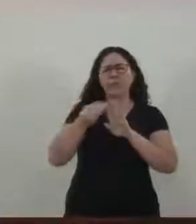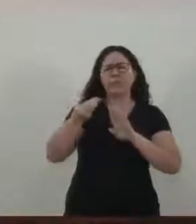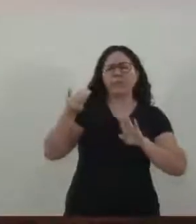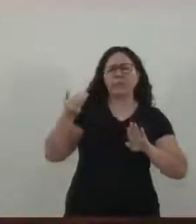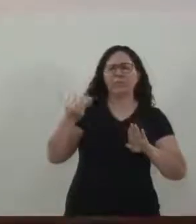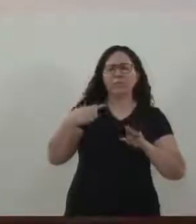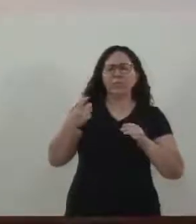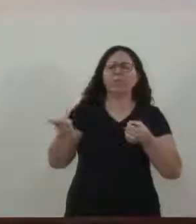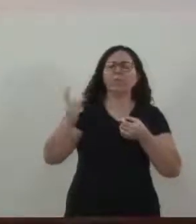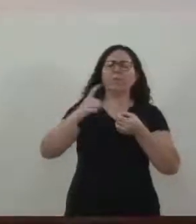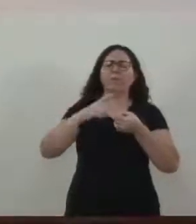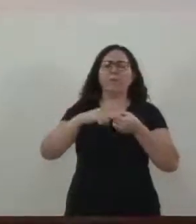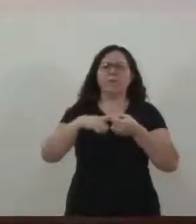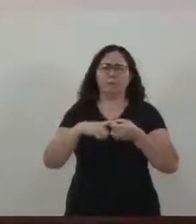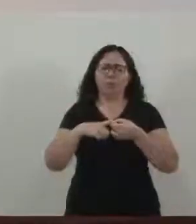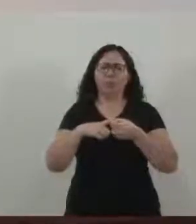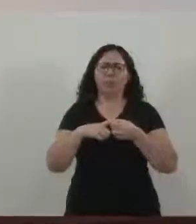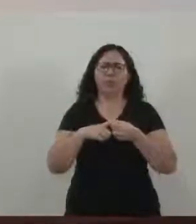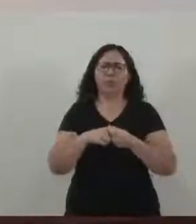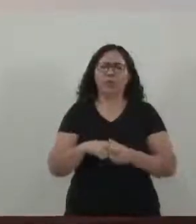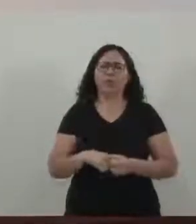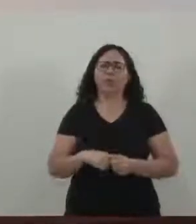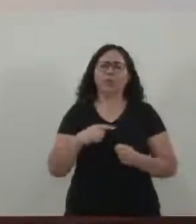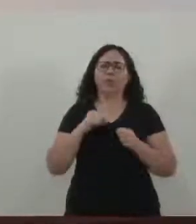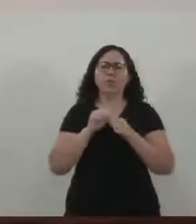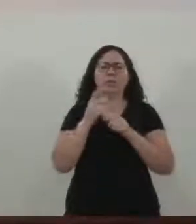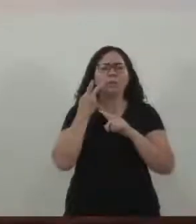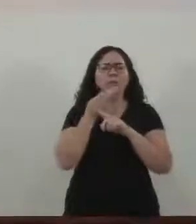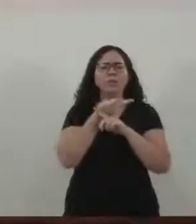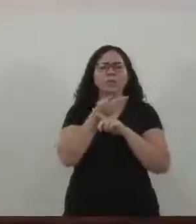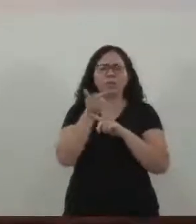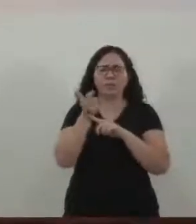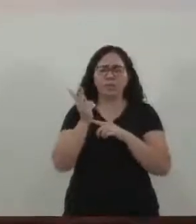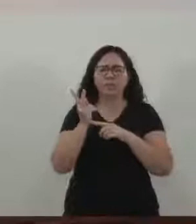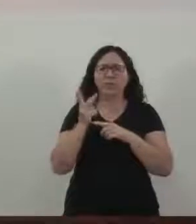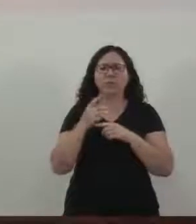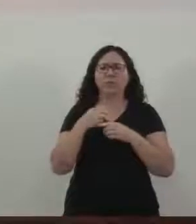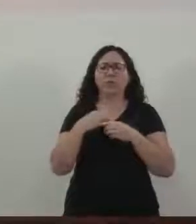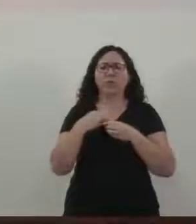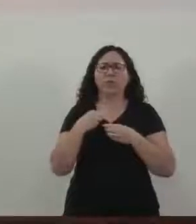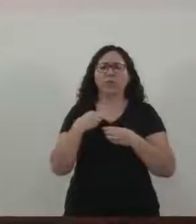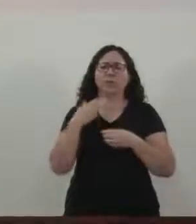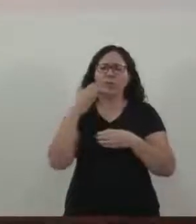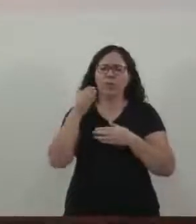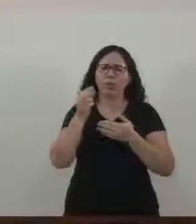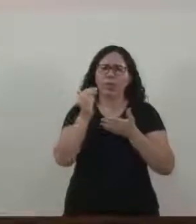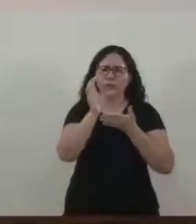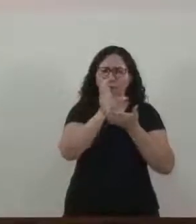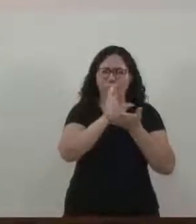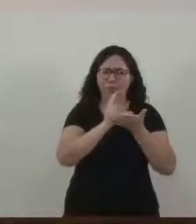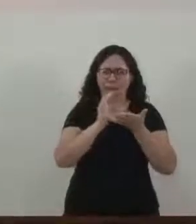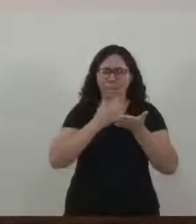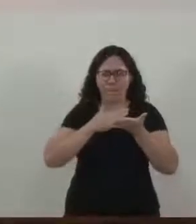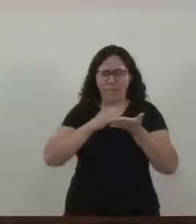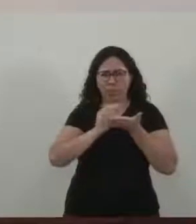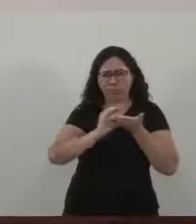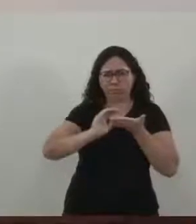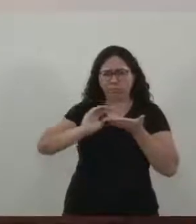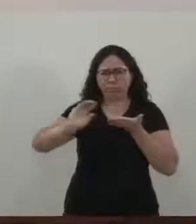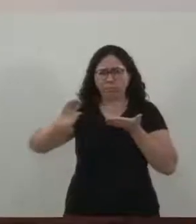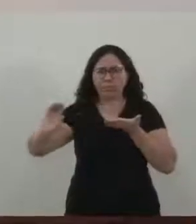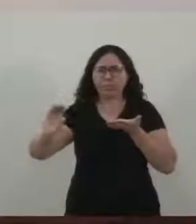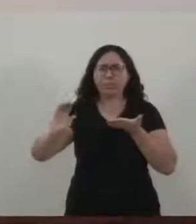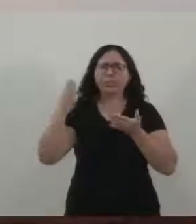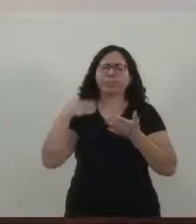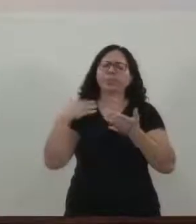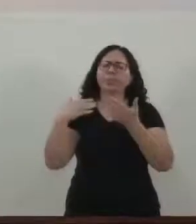precisava retomar a compra de equipamento, e eu fazendo uma visita lá ao pessoal, eu mandei uma parte da uma verba que tinha de emenda positiva minha para lá, e quando a gente